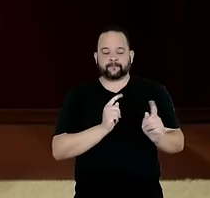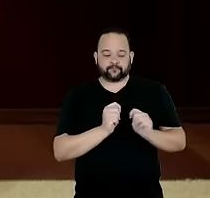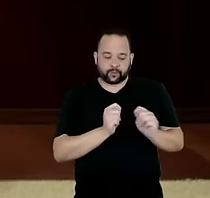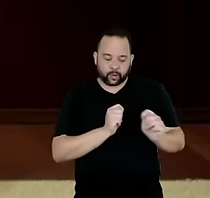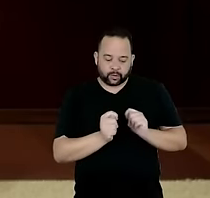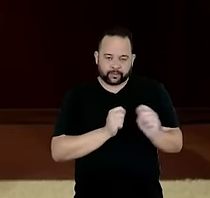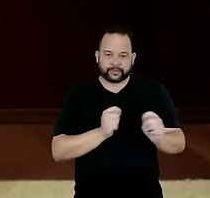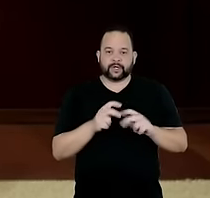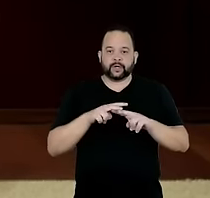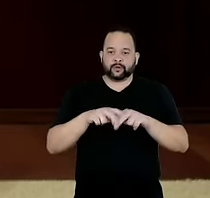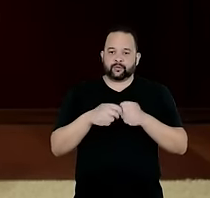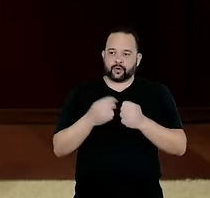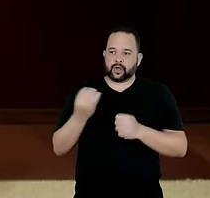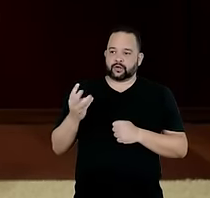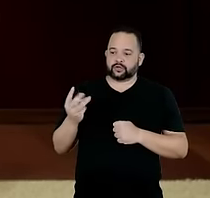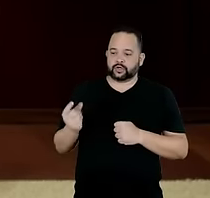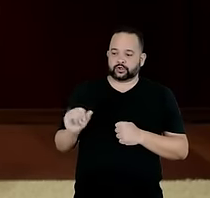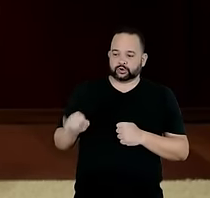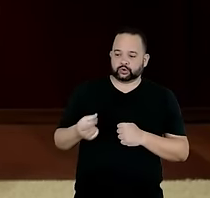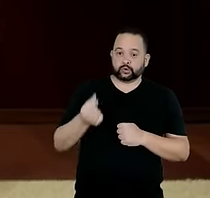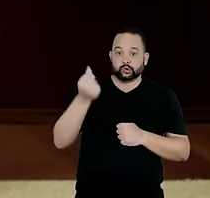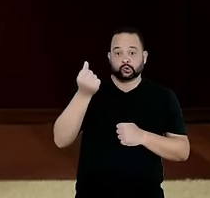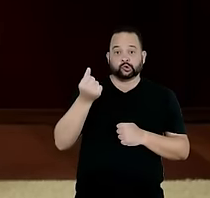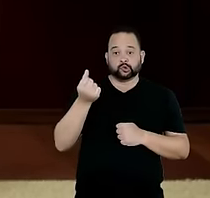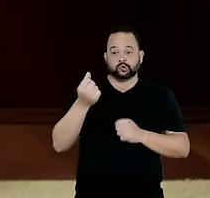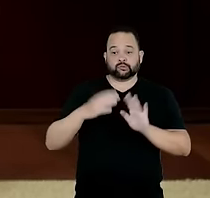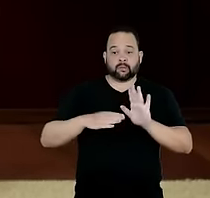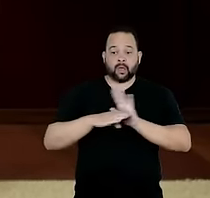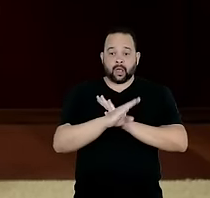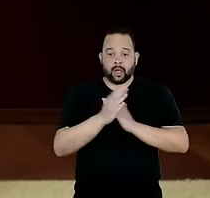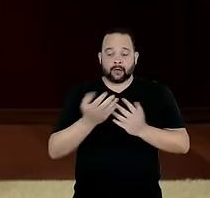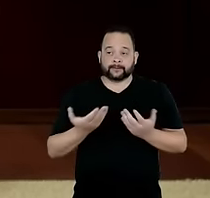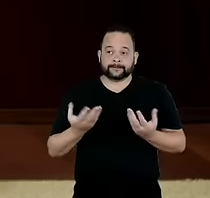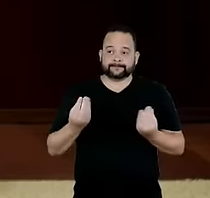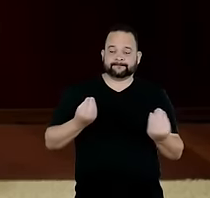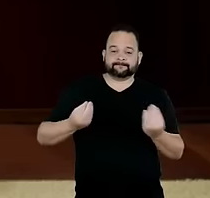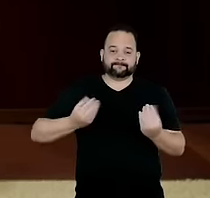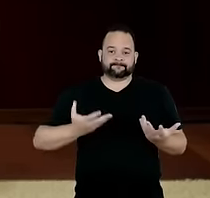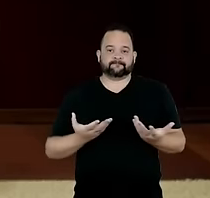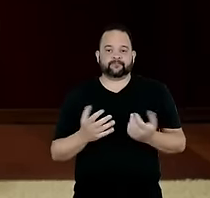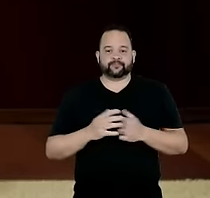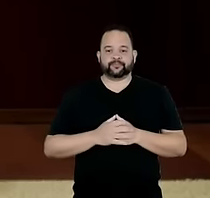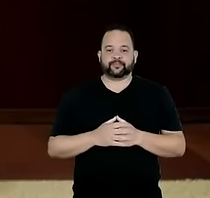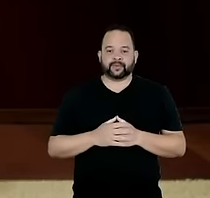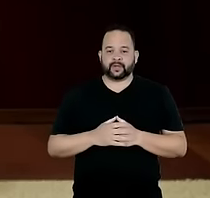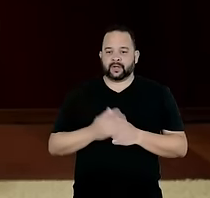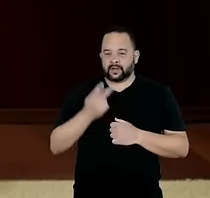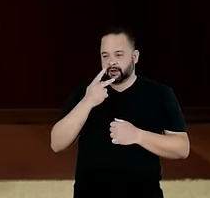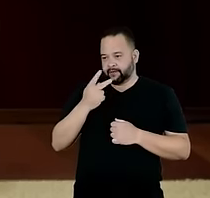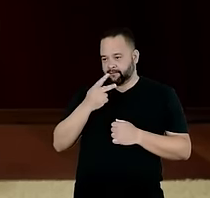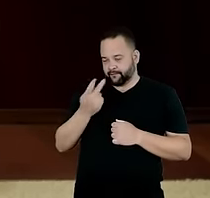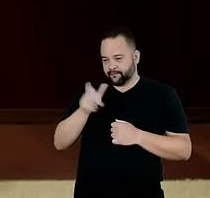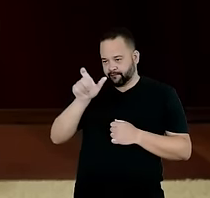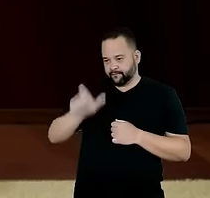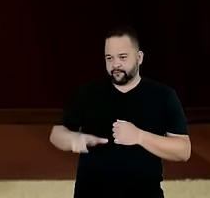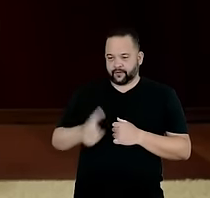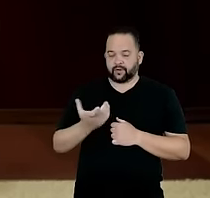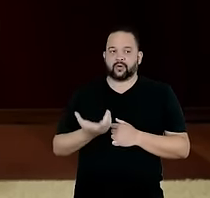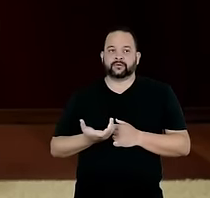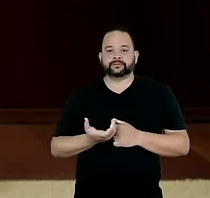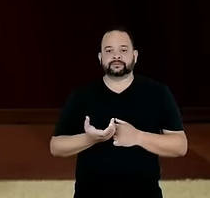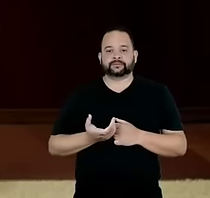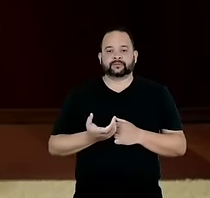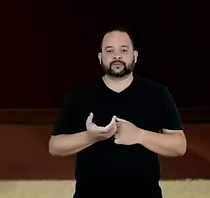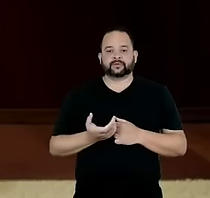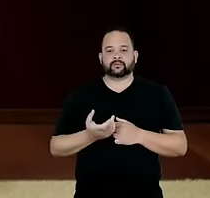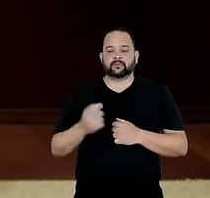contração da atividade isso tá a caminho O problema é que aquela última milha que ele comentou que talvez seja mais do que uma última milha Talvez seja